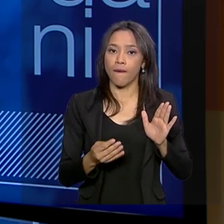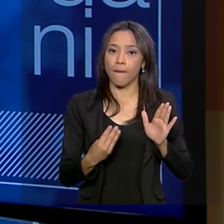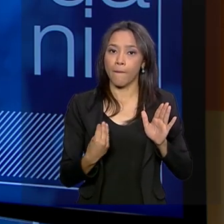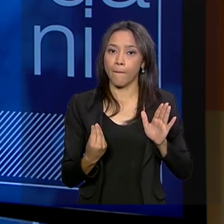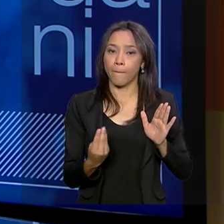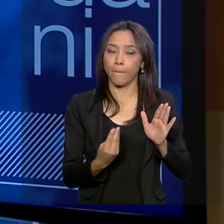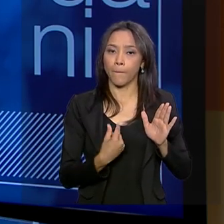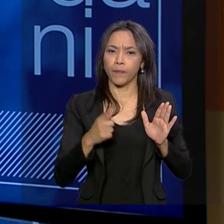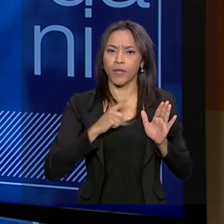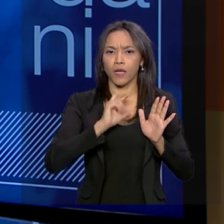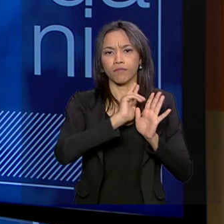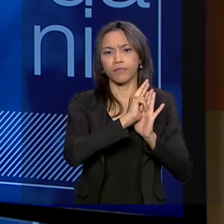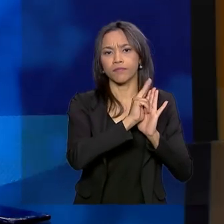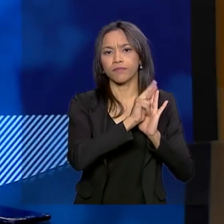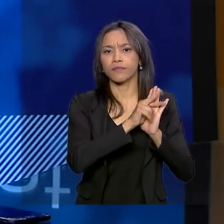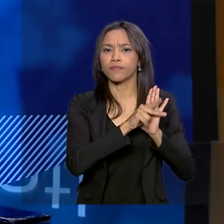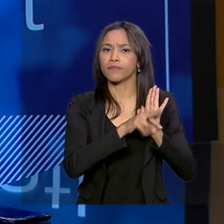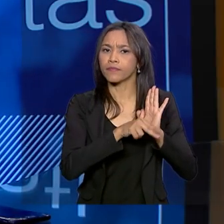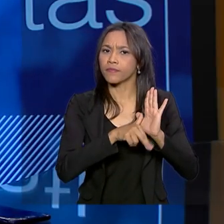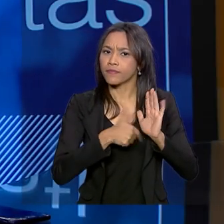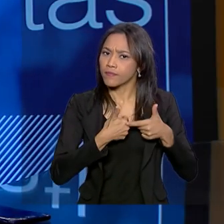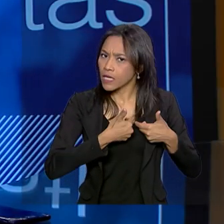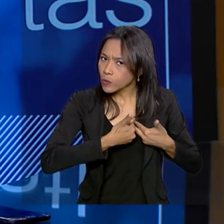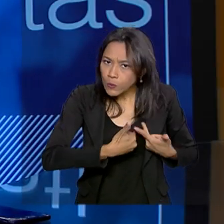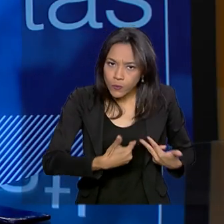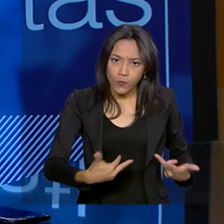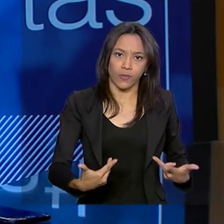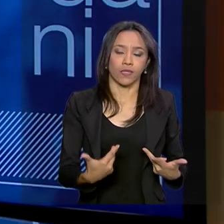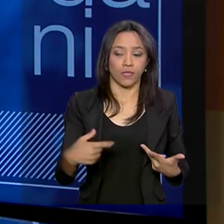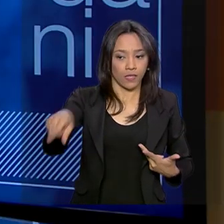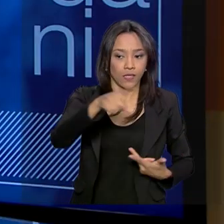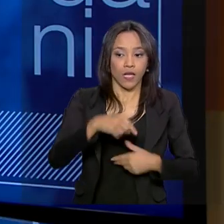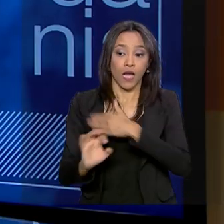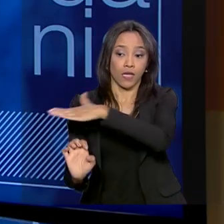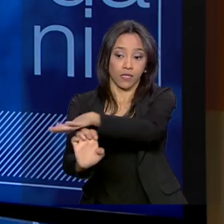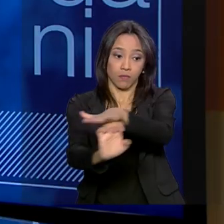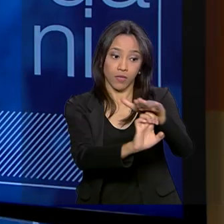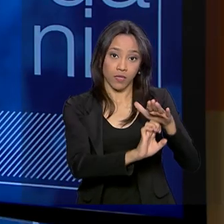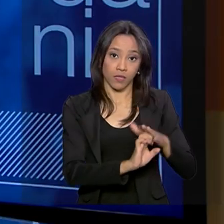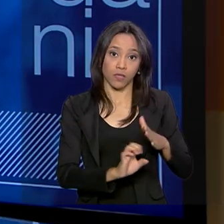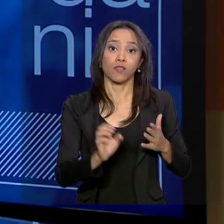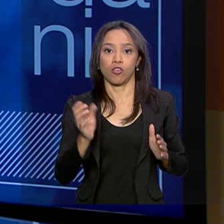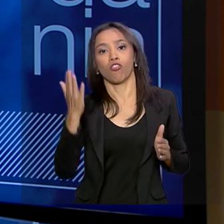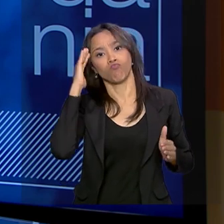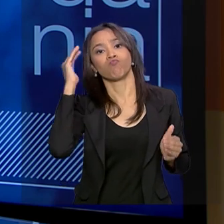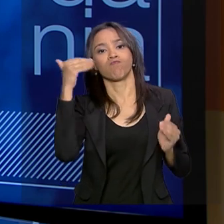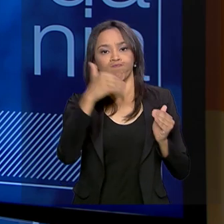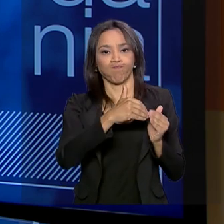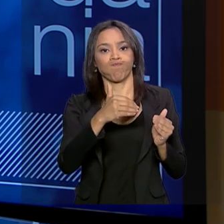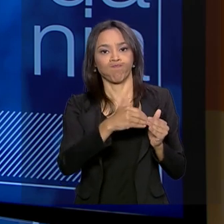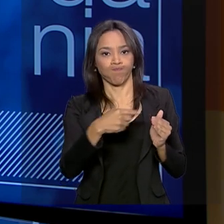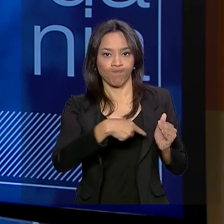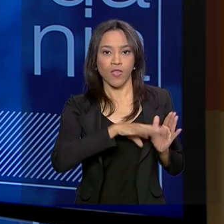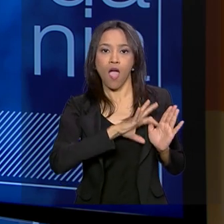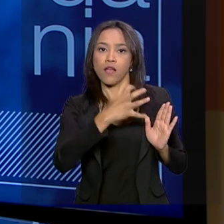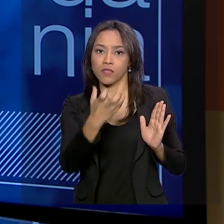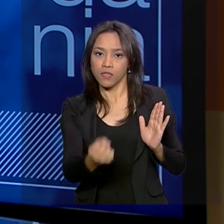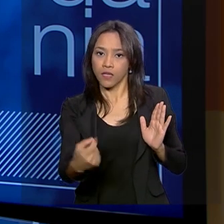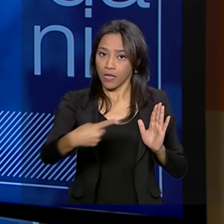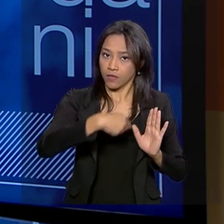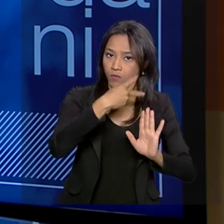um leque muito grande de realizações. Né? Os empresários que aderem a esse